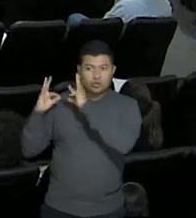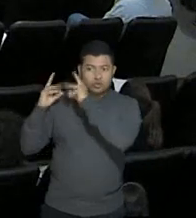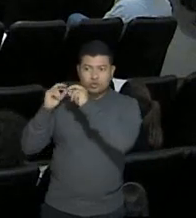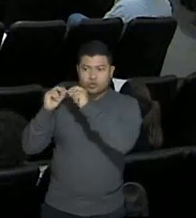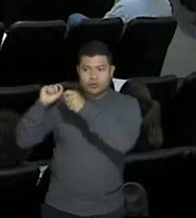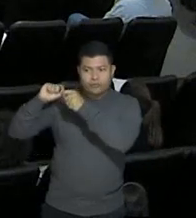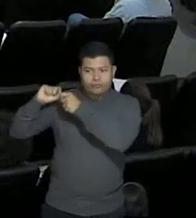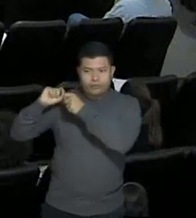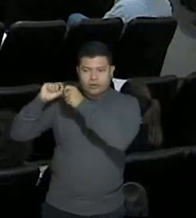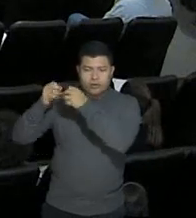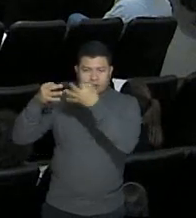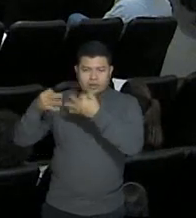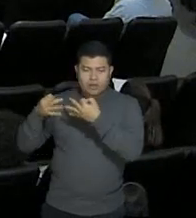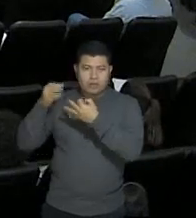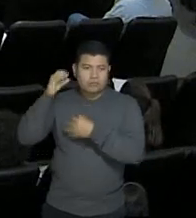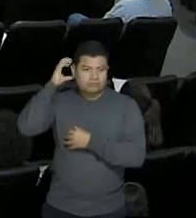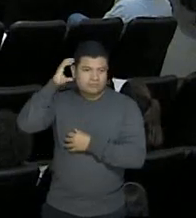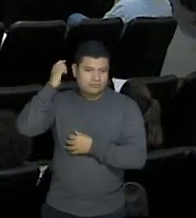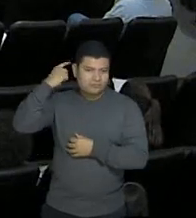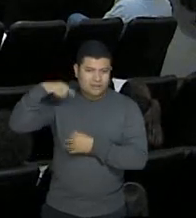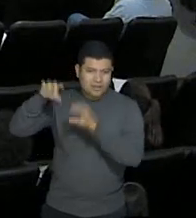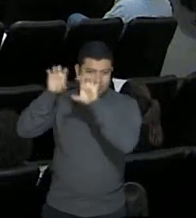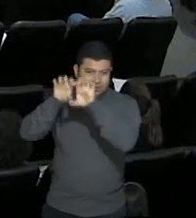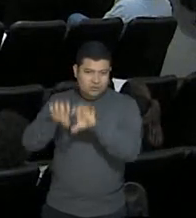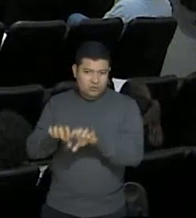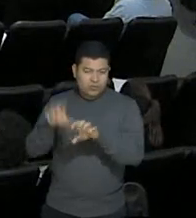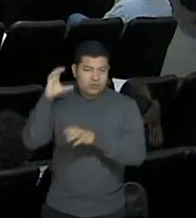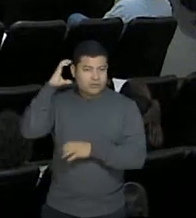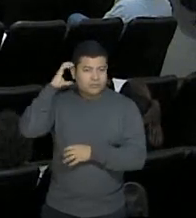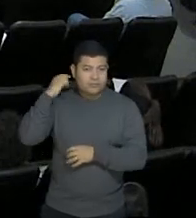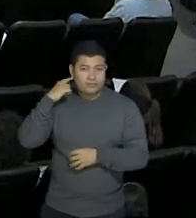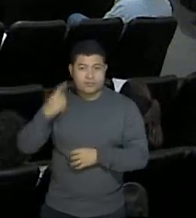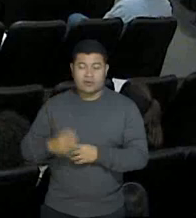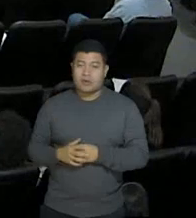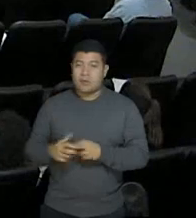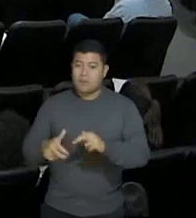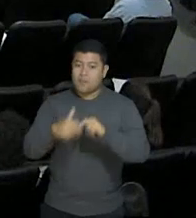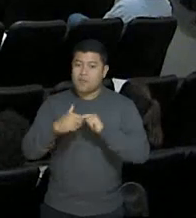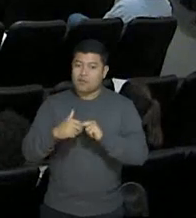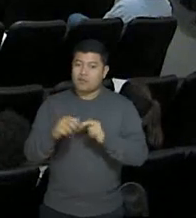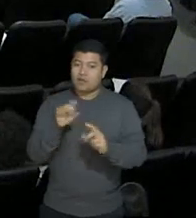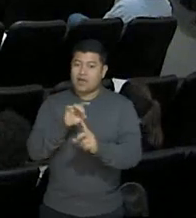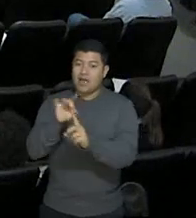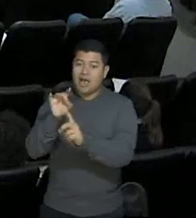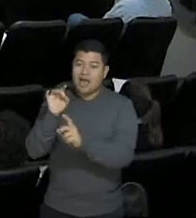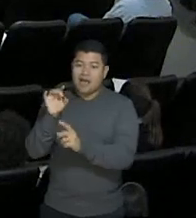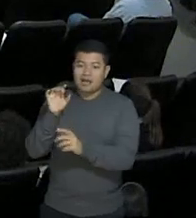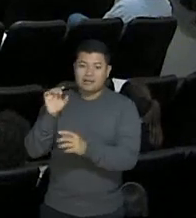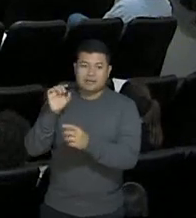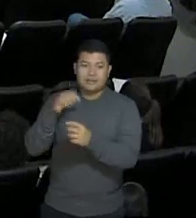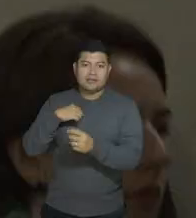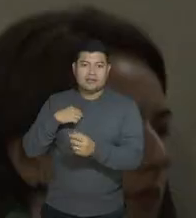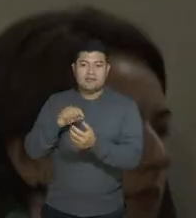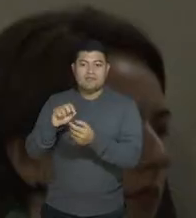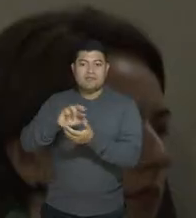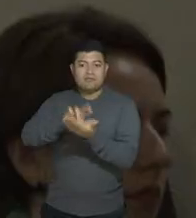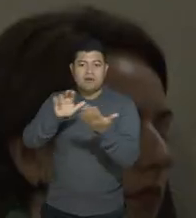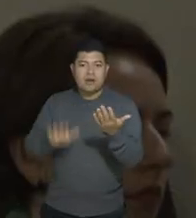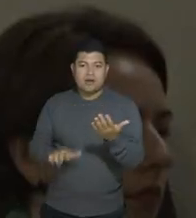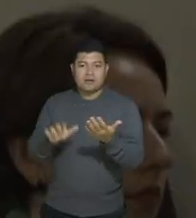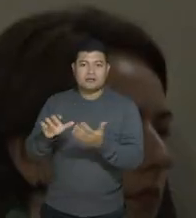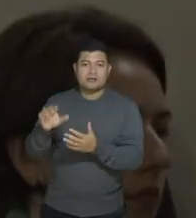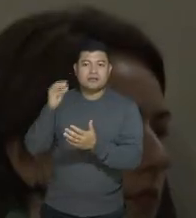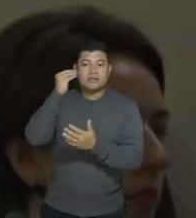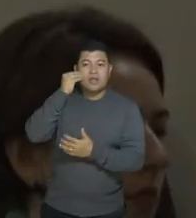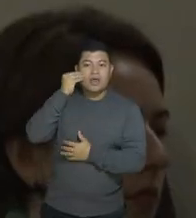Por isso que a gente tem, cada teste avalia uma função e a gente tem que saber o que está maturado em determinada idade. Então,